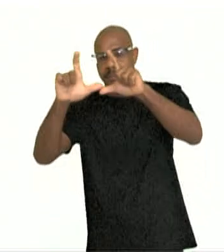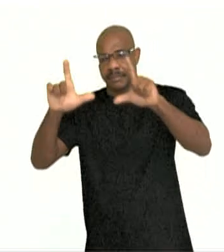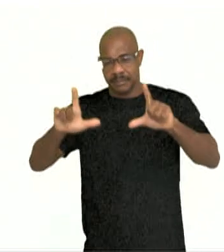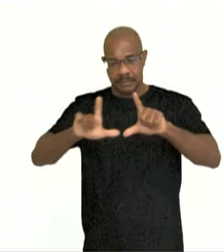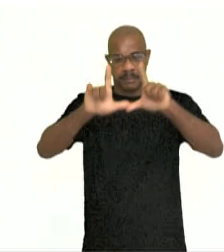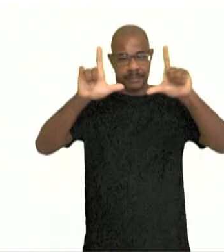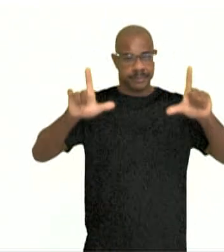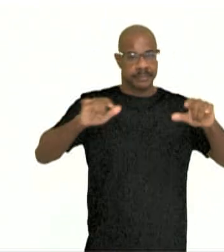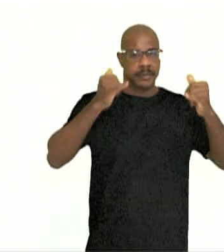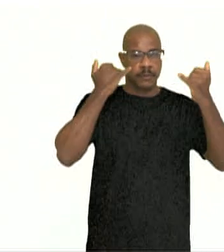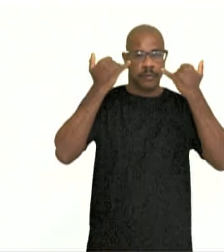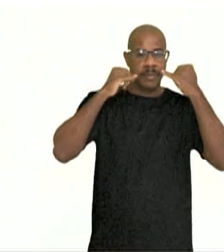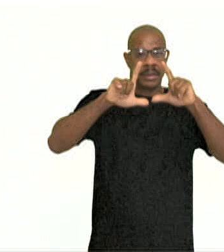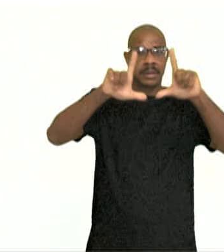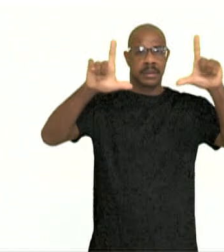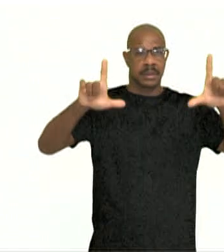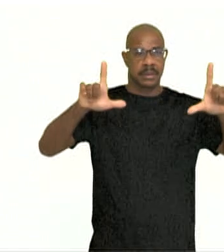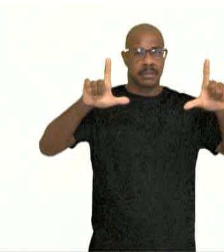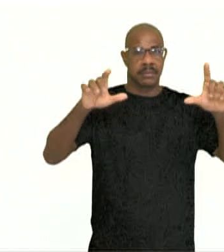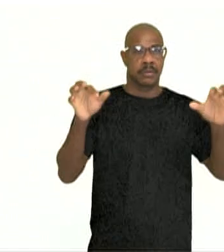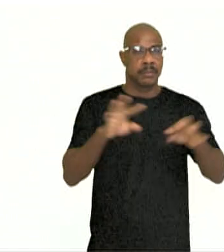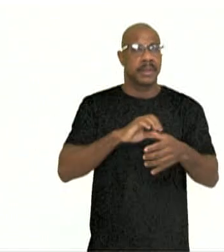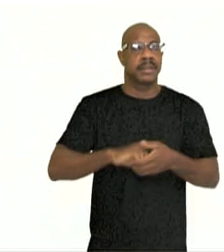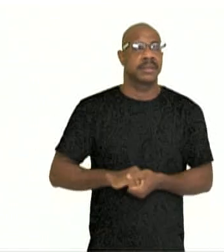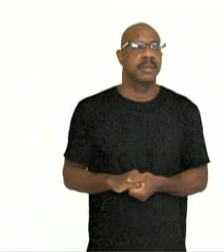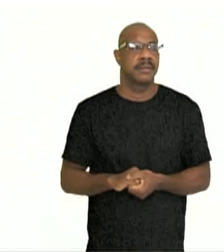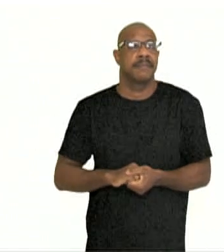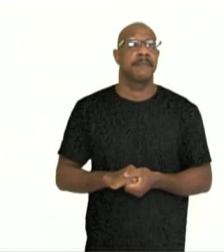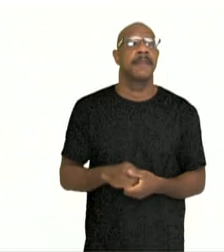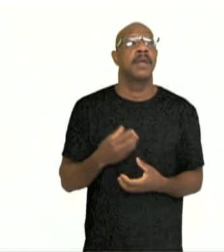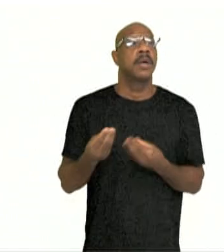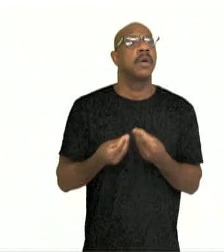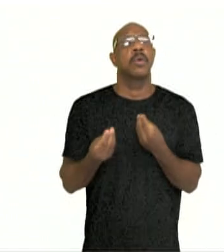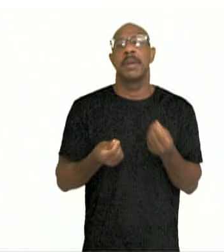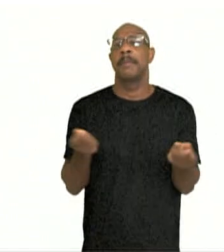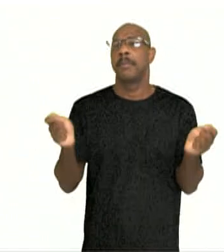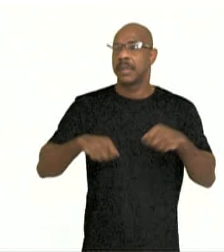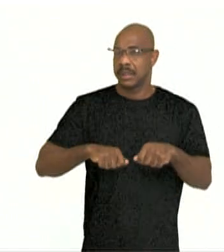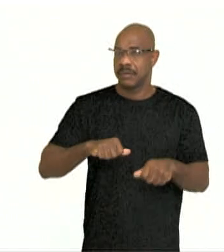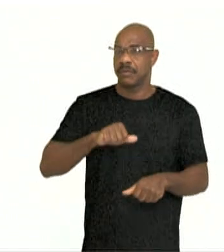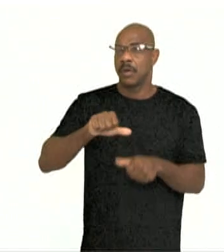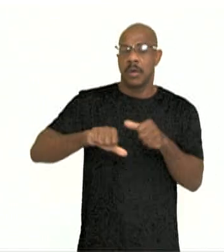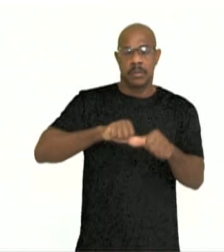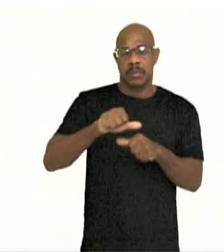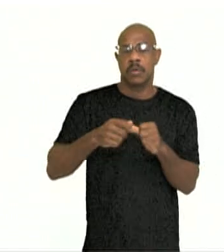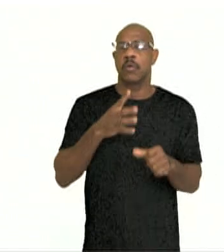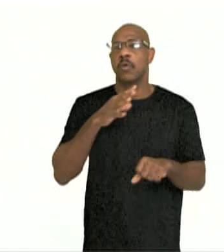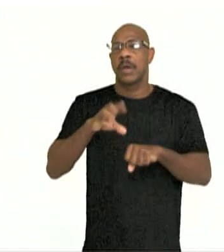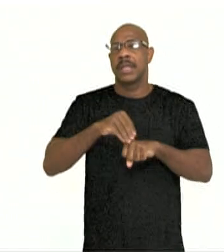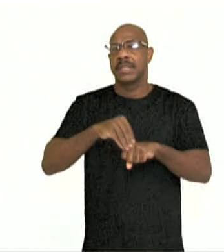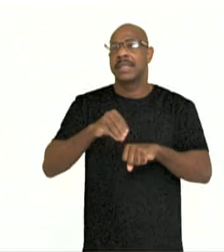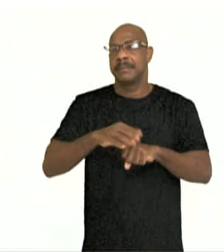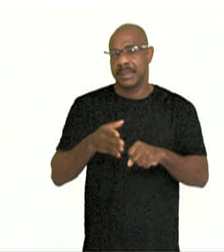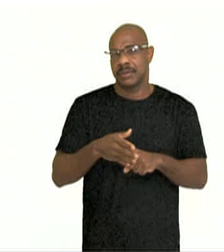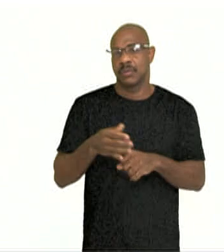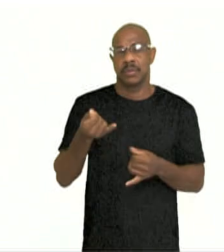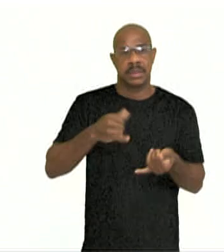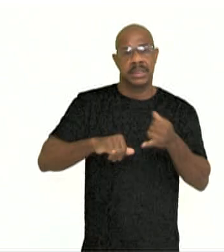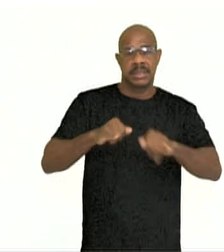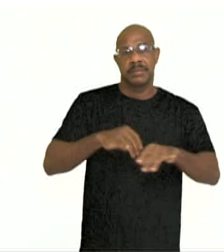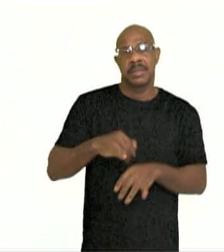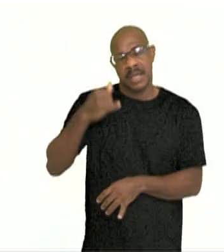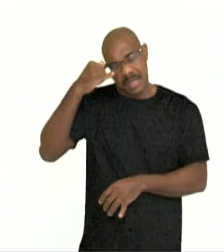de química orgânica. Como é possível transformar o conhecimento químico em prevenção de acidentes? Exercite a